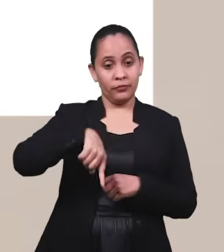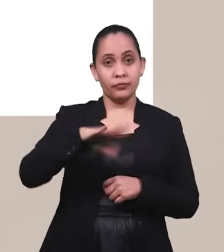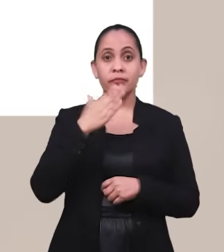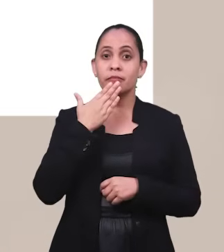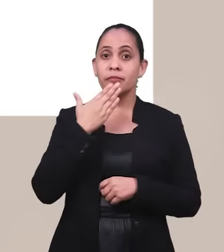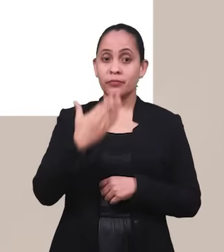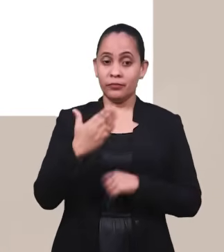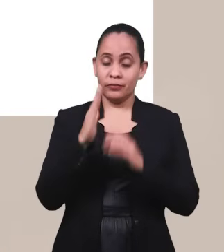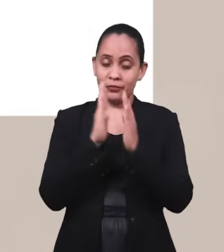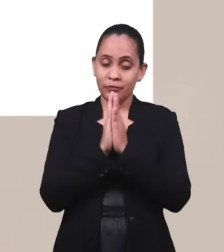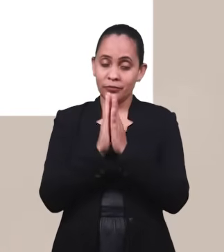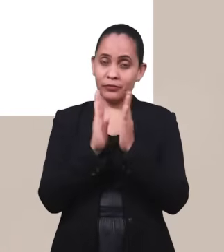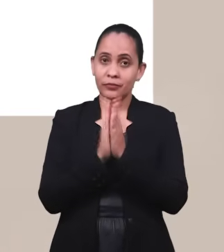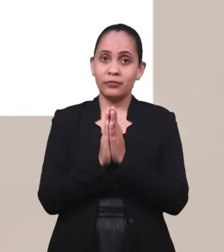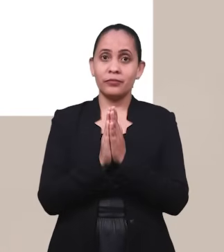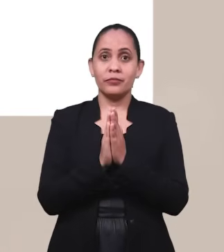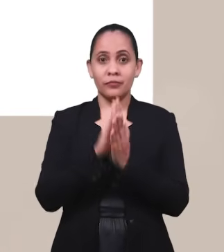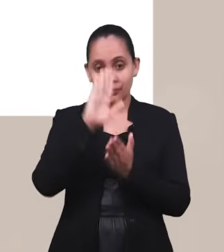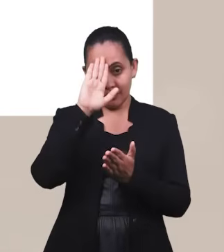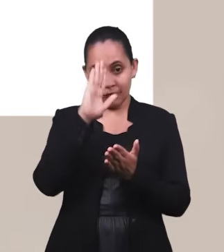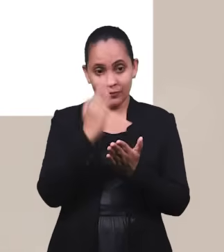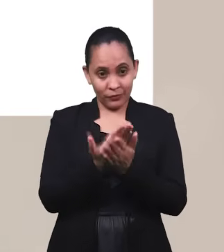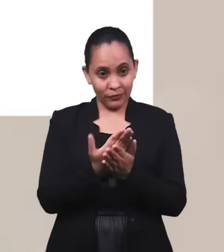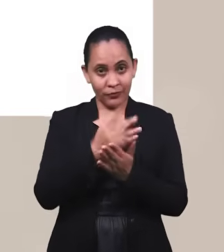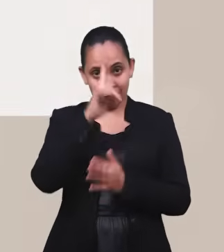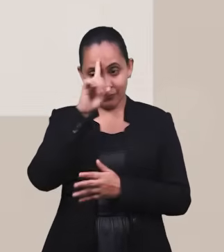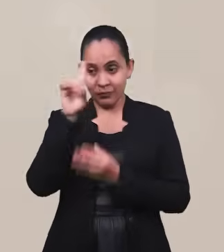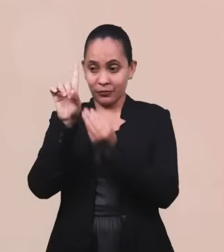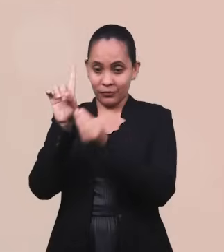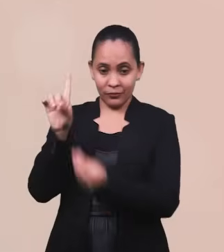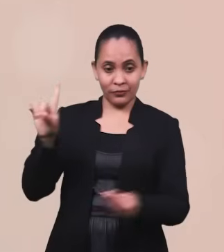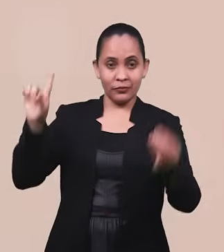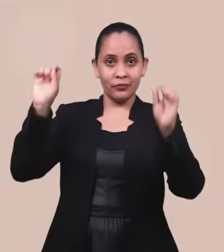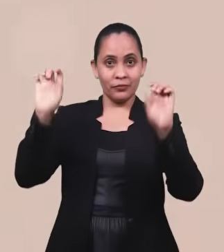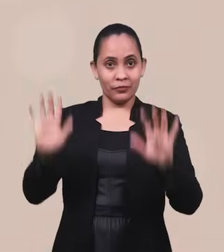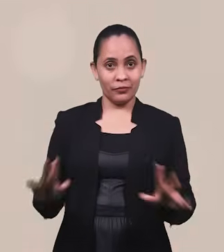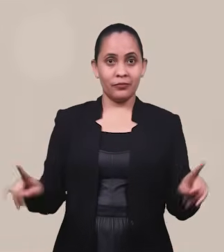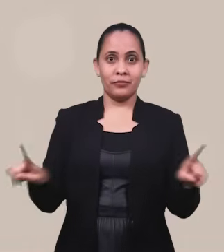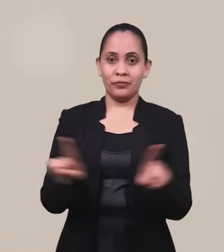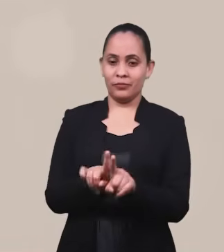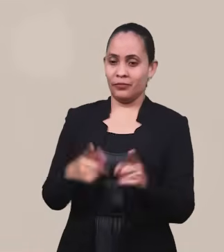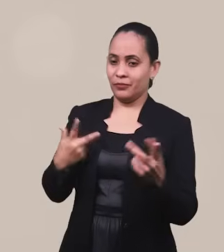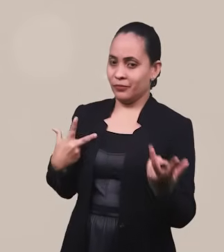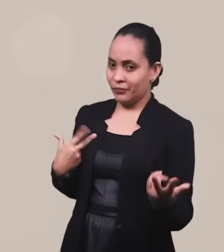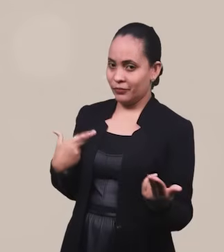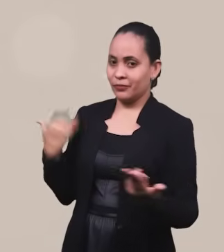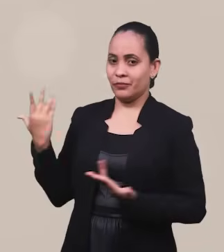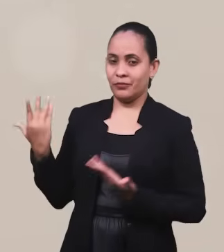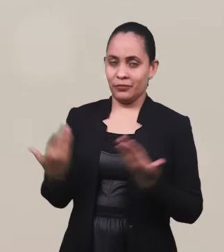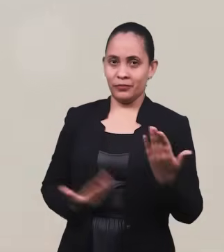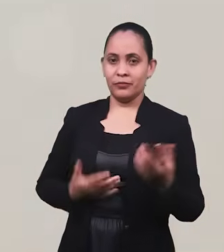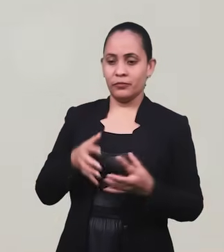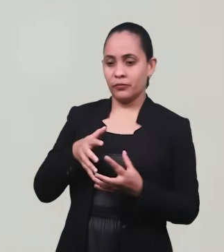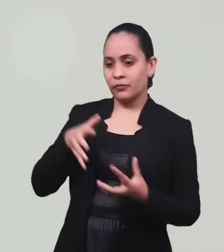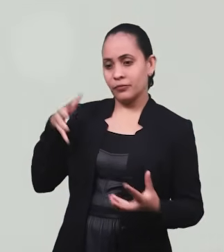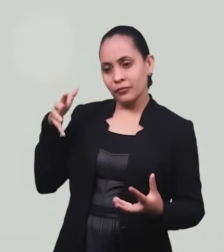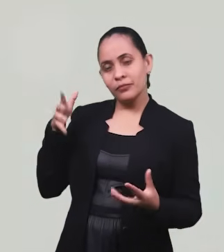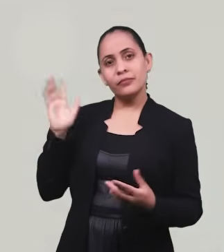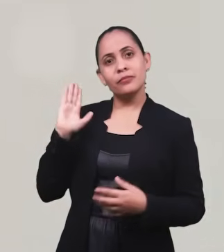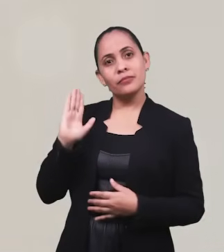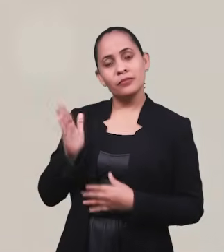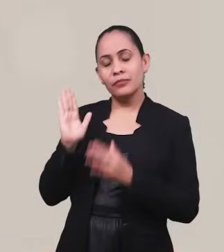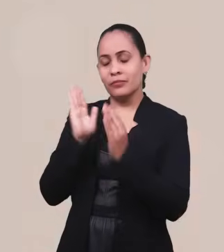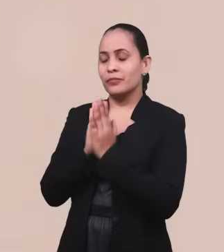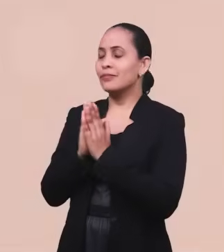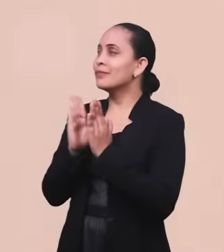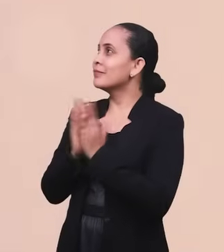pedizes em oração, crendo, recebereis. E essa tem sido a experiência dos nossos irmãos. Irmãos que